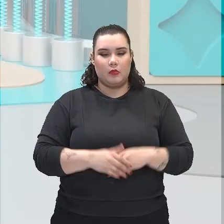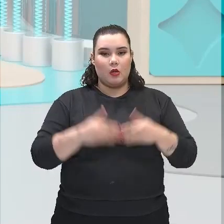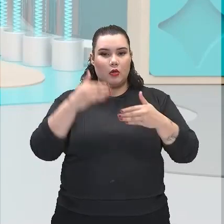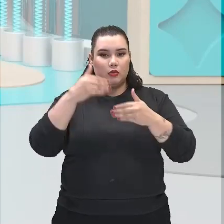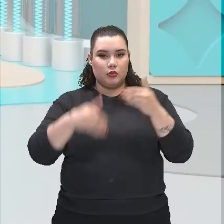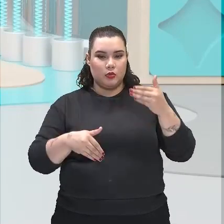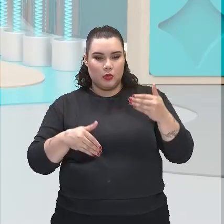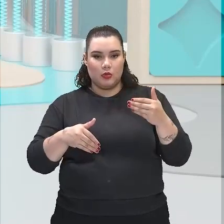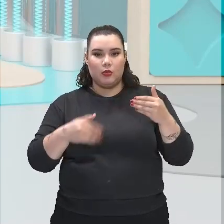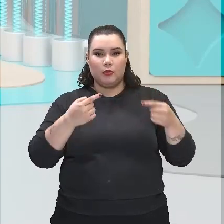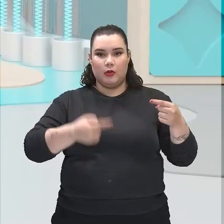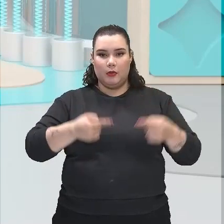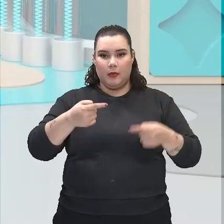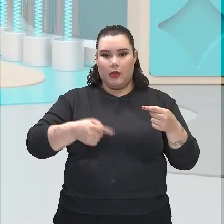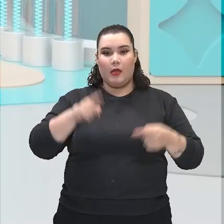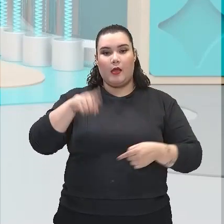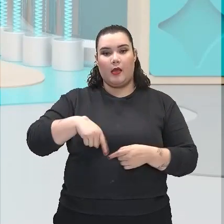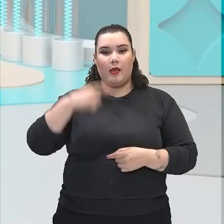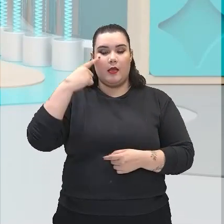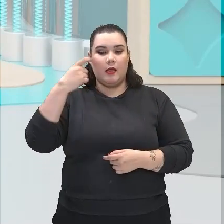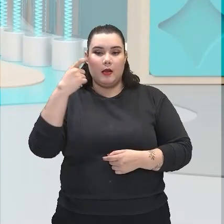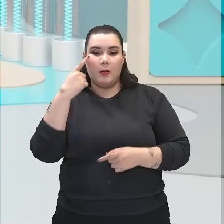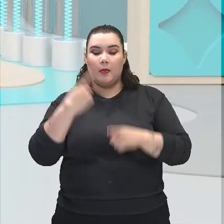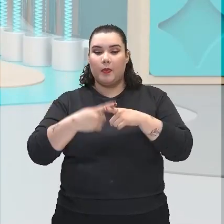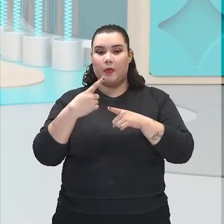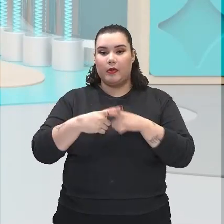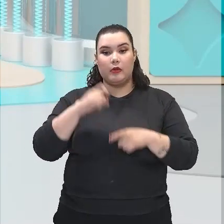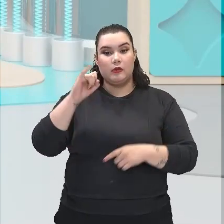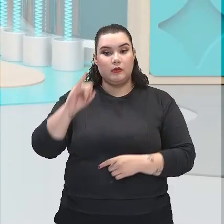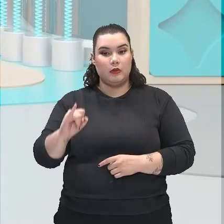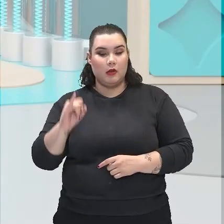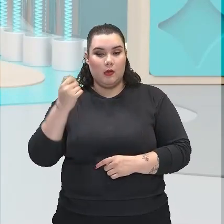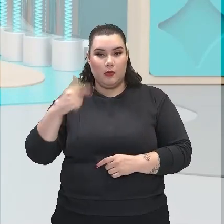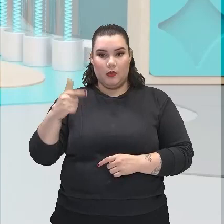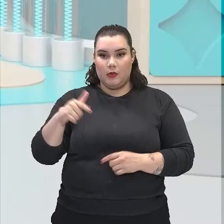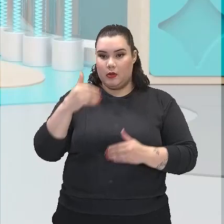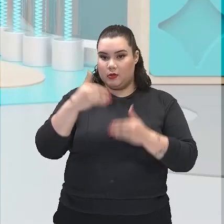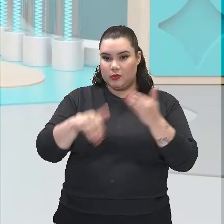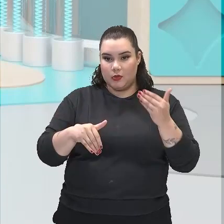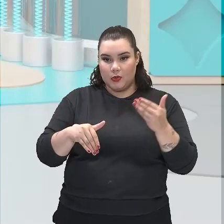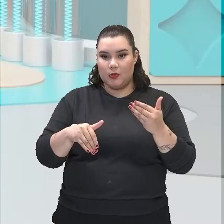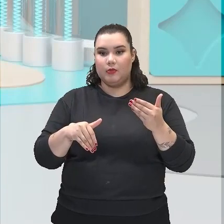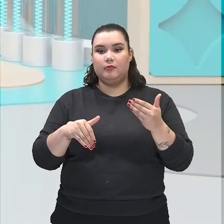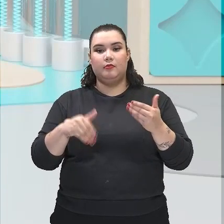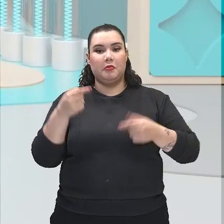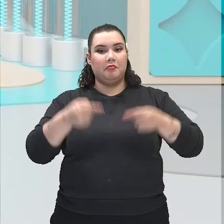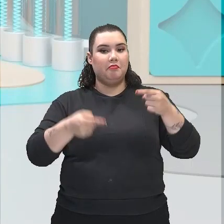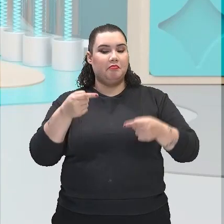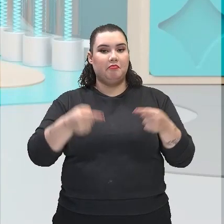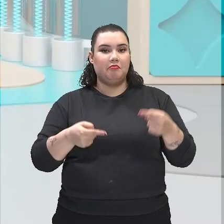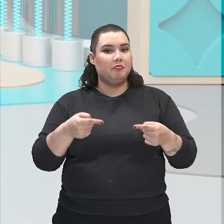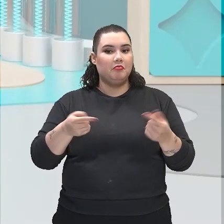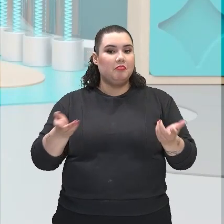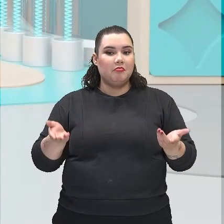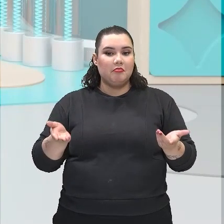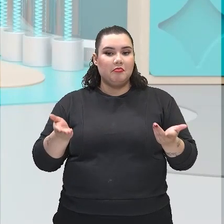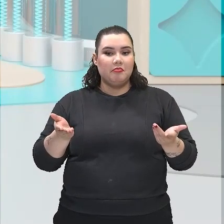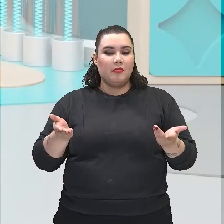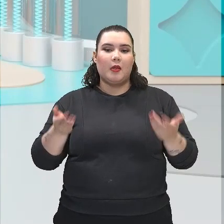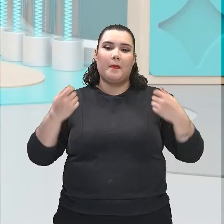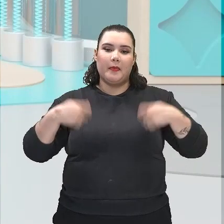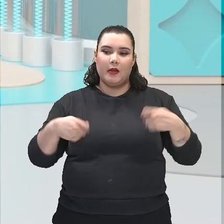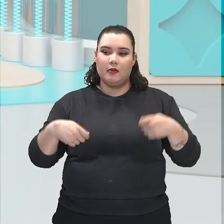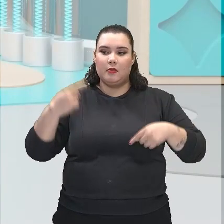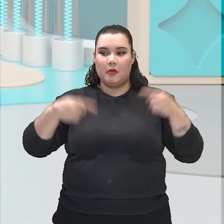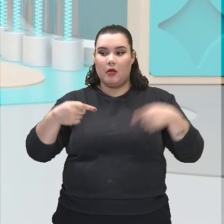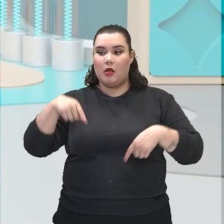do debate, gente, é até interessante, porque se você não tiver essa discordância, o debate realmente ele não acontece. Então tem que ter